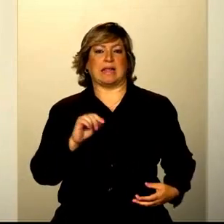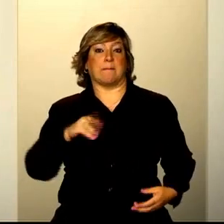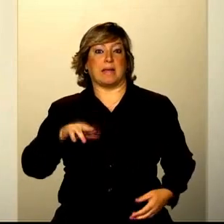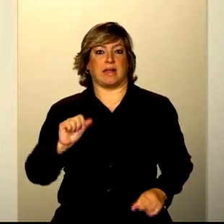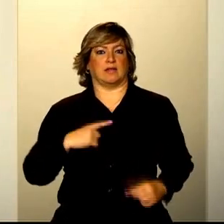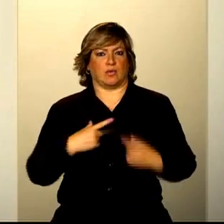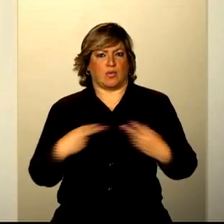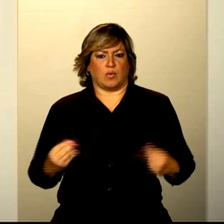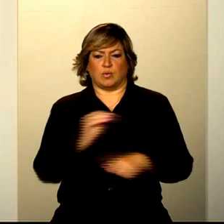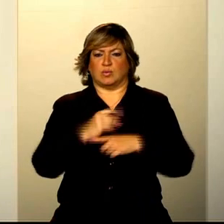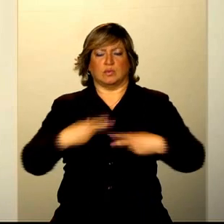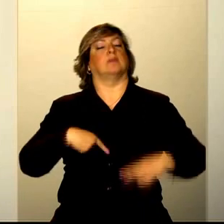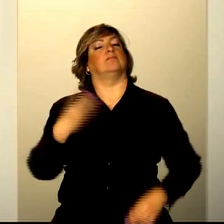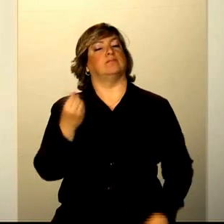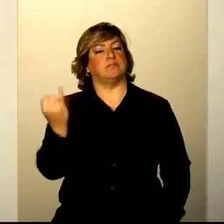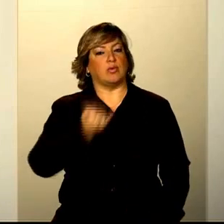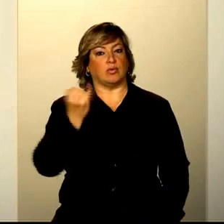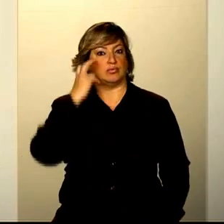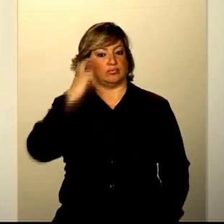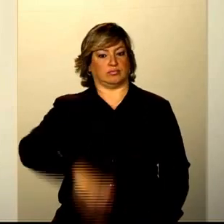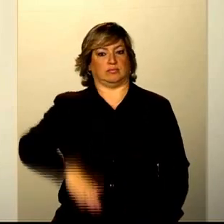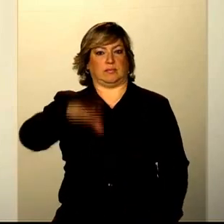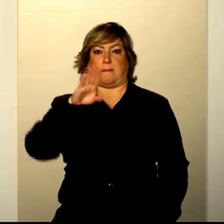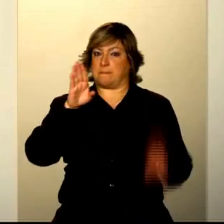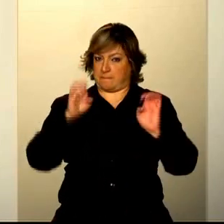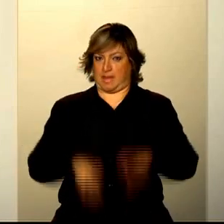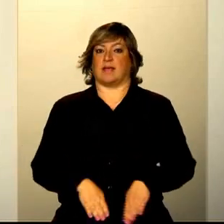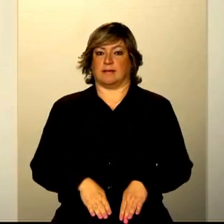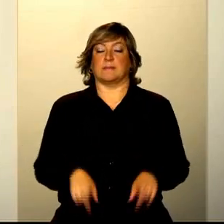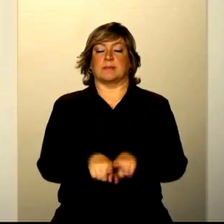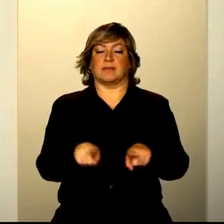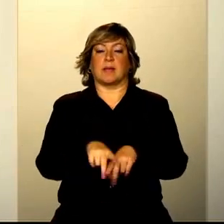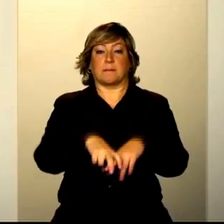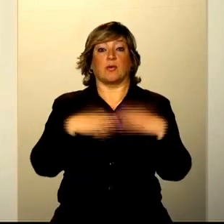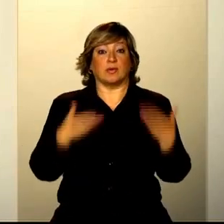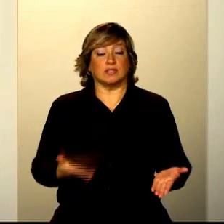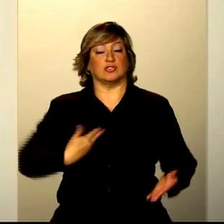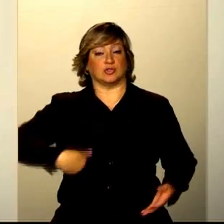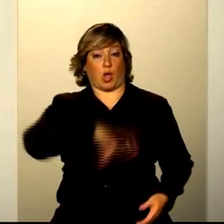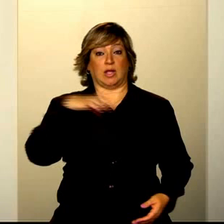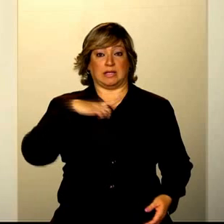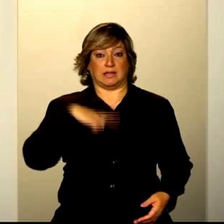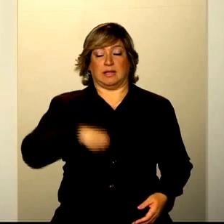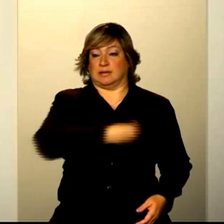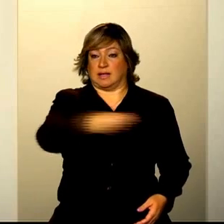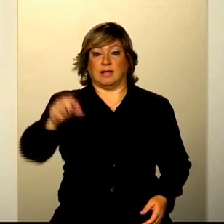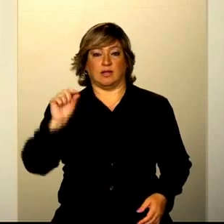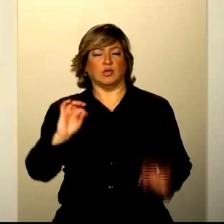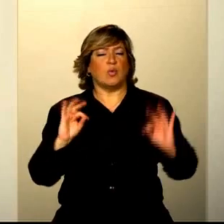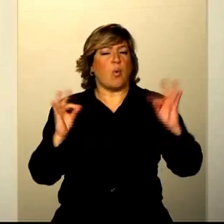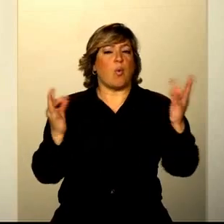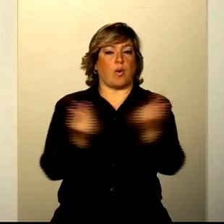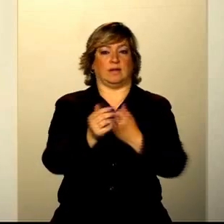vitaminas é muito importante para a formação das crianças é também por isso que nós estamos distribuindo